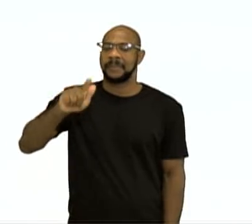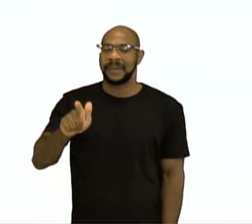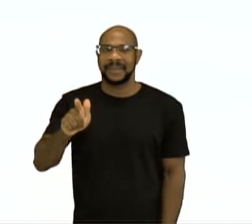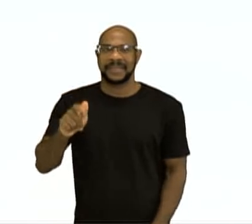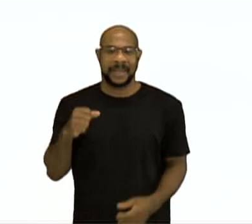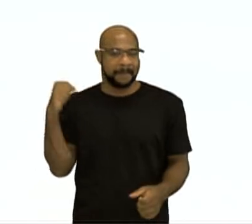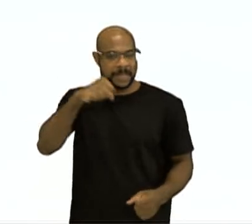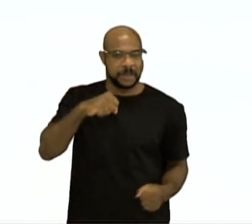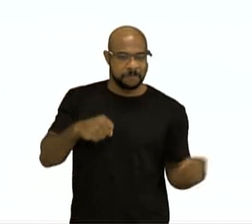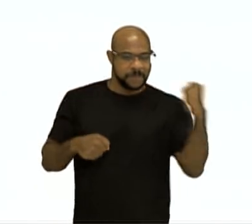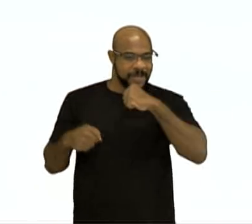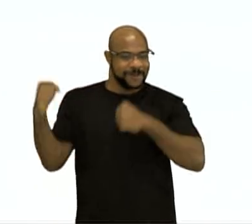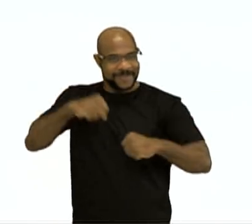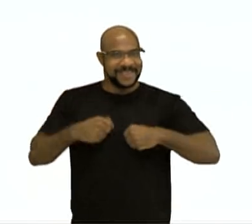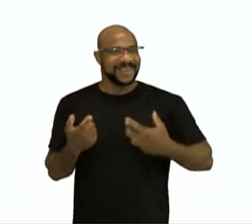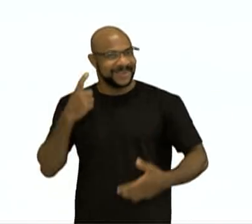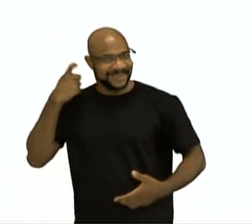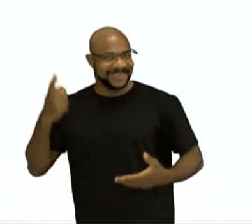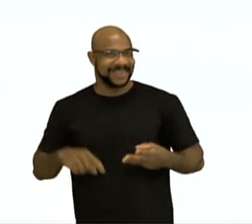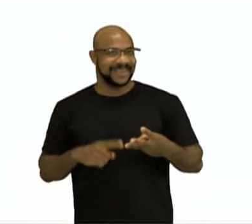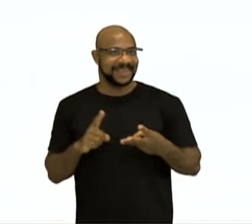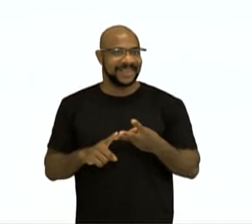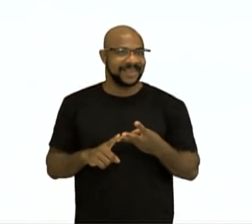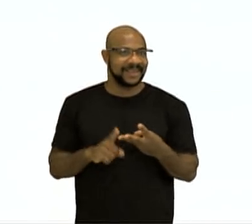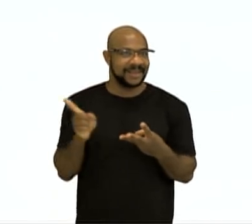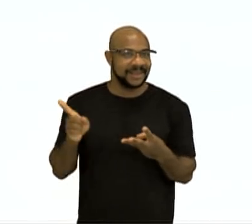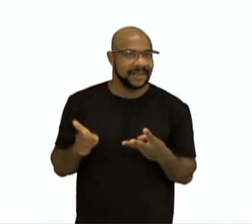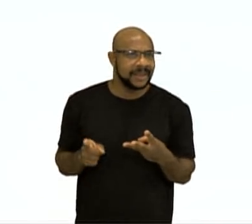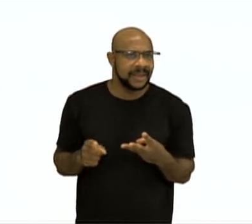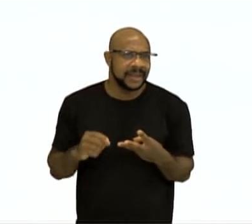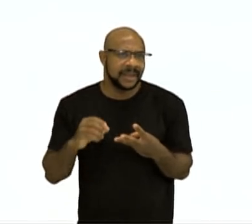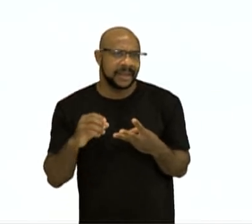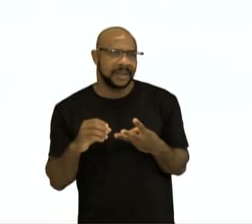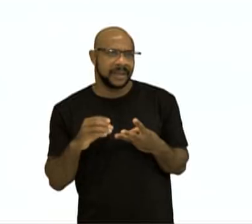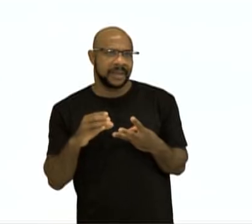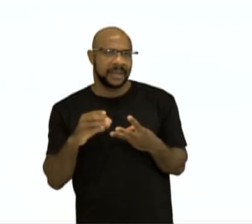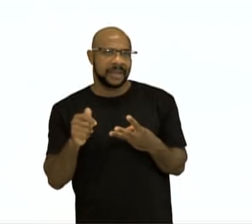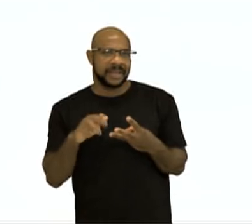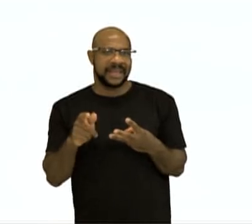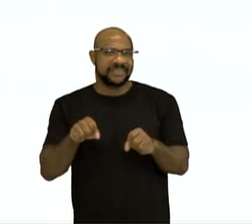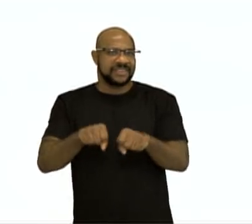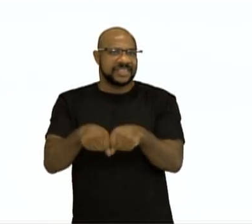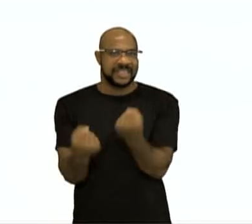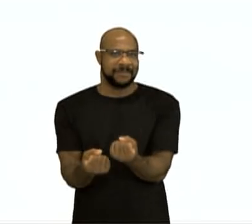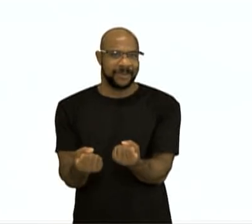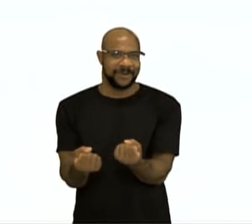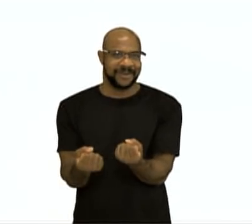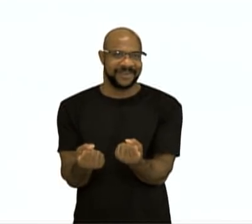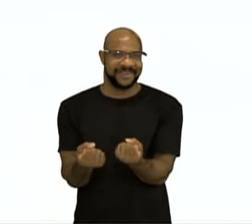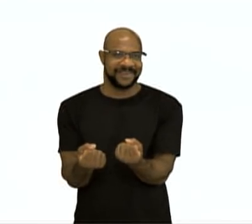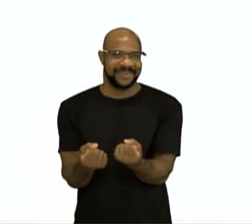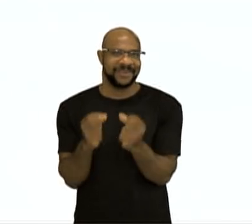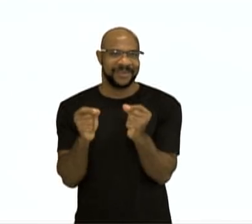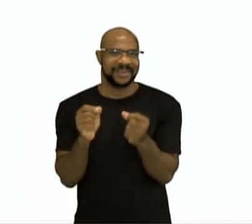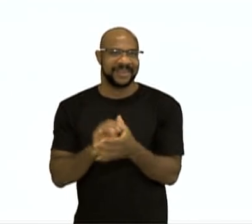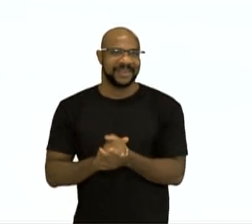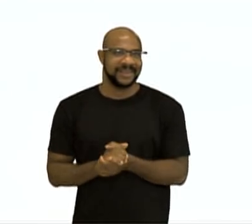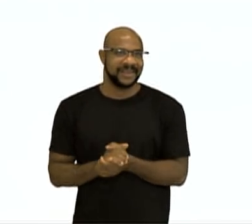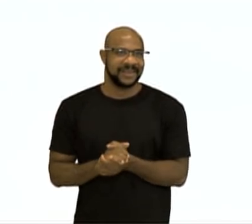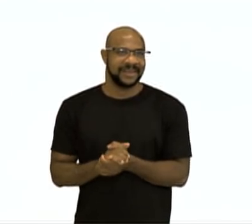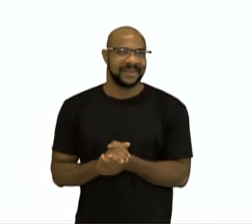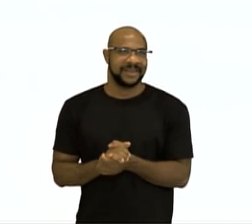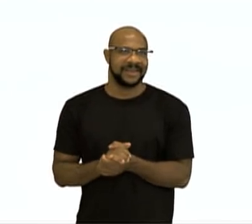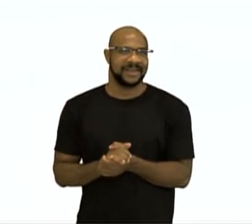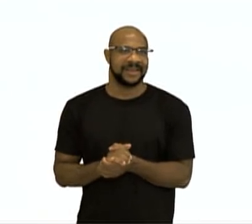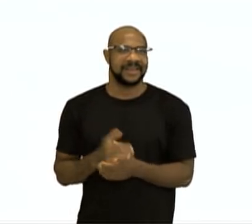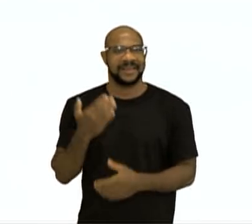aconteceu ali, né? Uma briga. Crash. Será que quebrou alguma coisa? Rasgou, né? O que aconteceu,